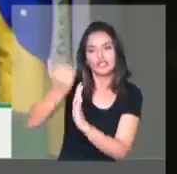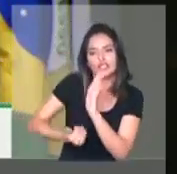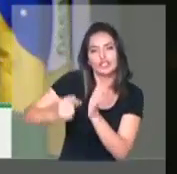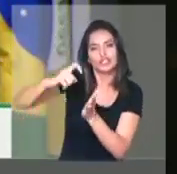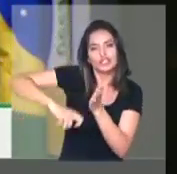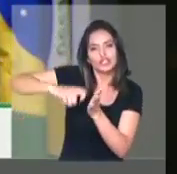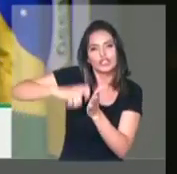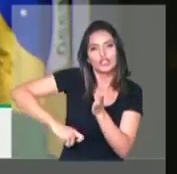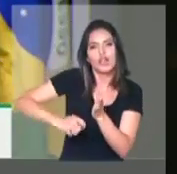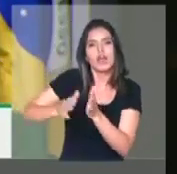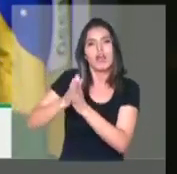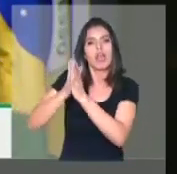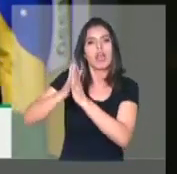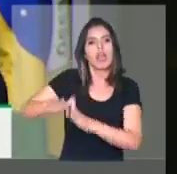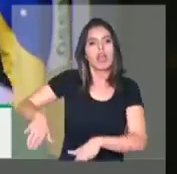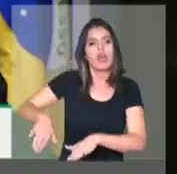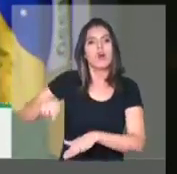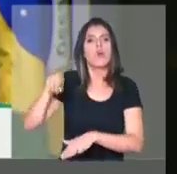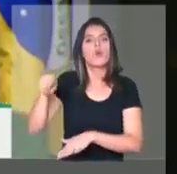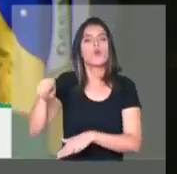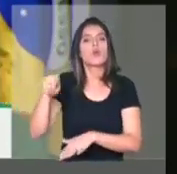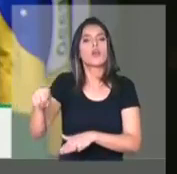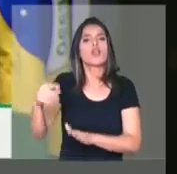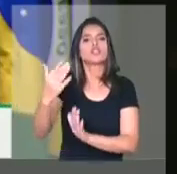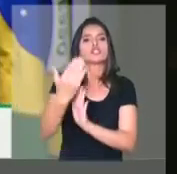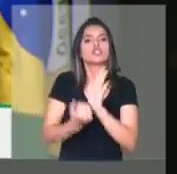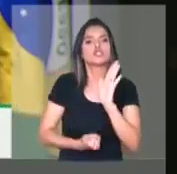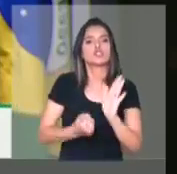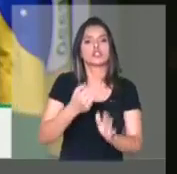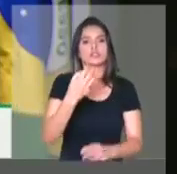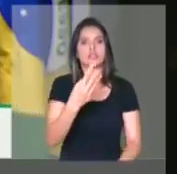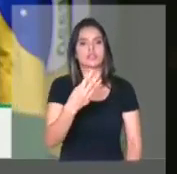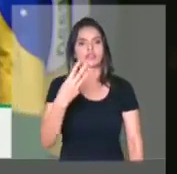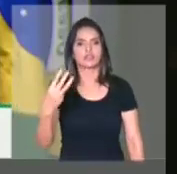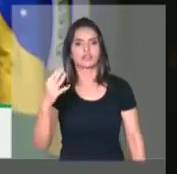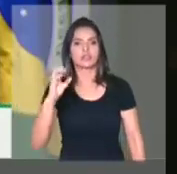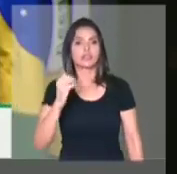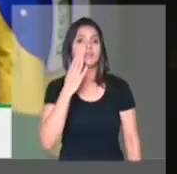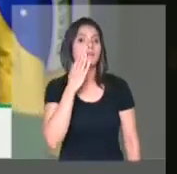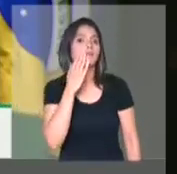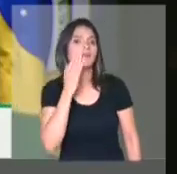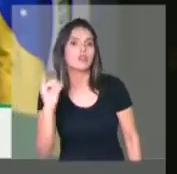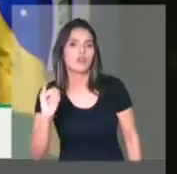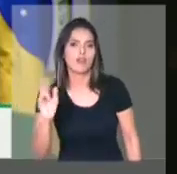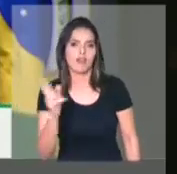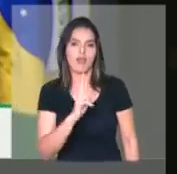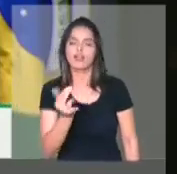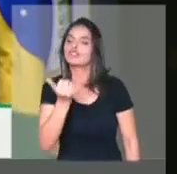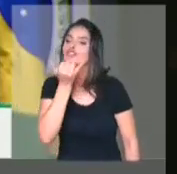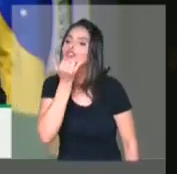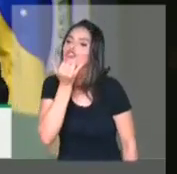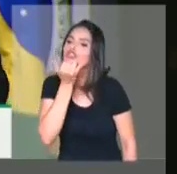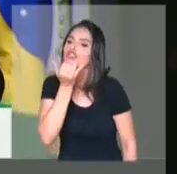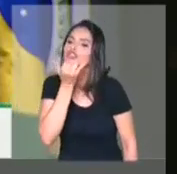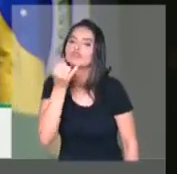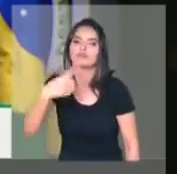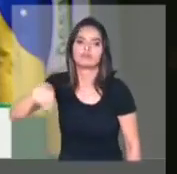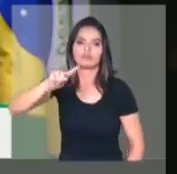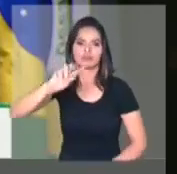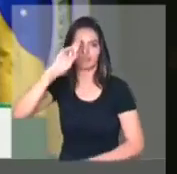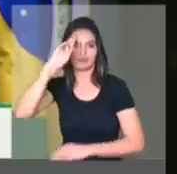torno subtraído de sua receita de 330 bilhões de reais.